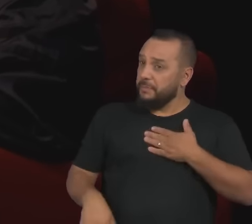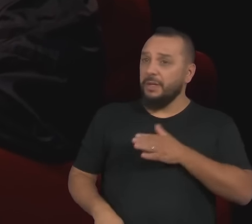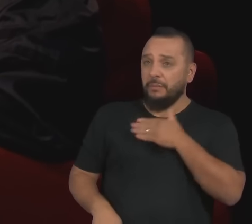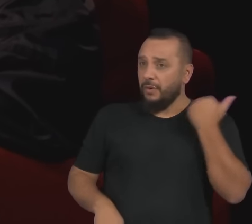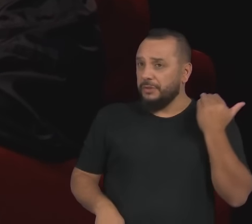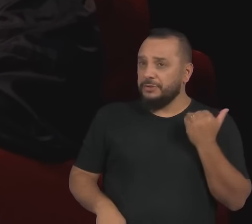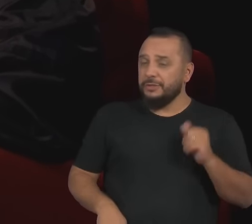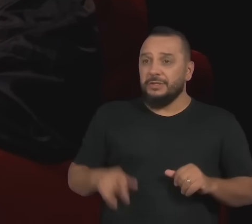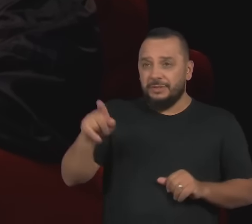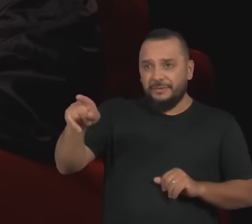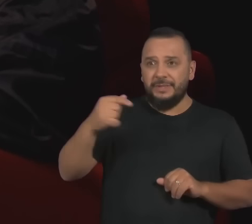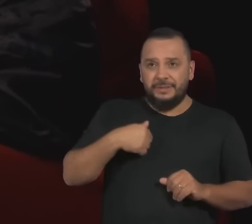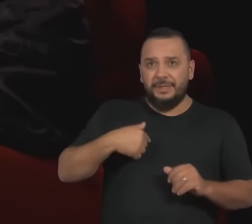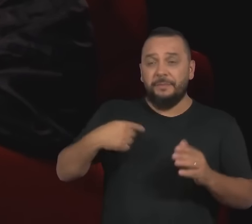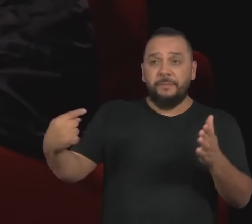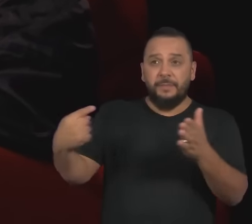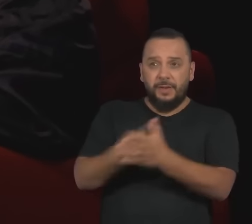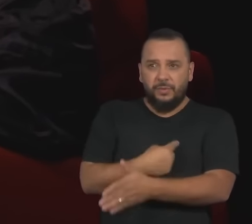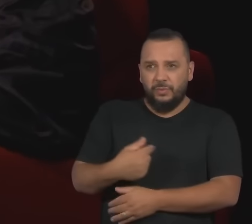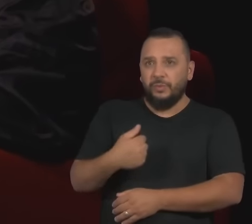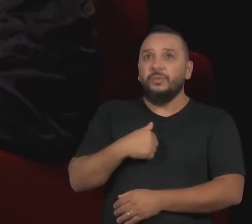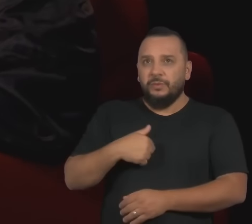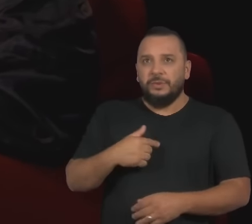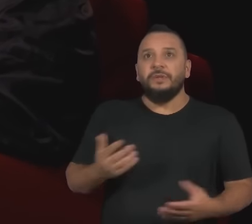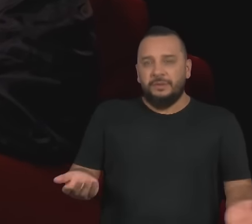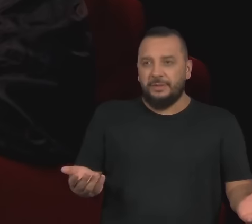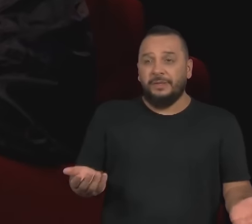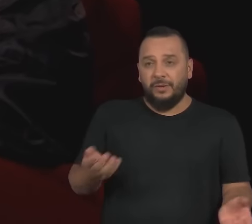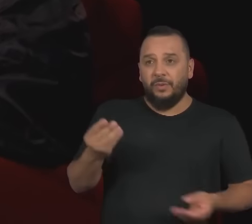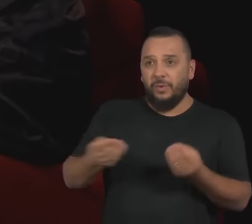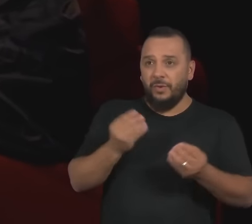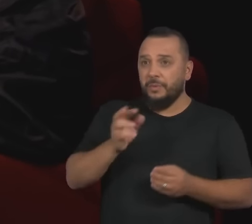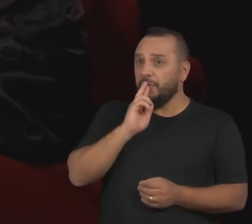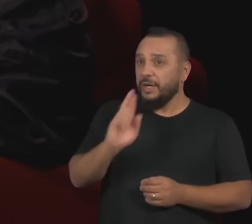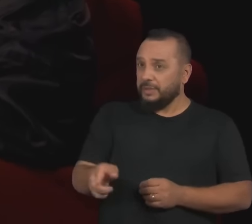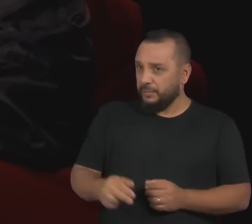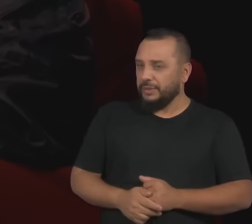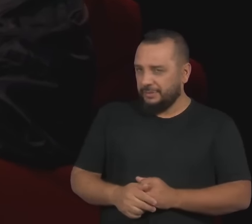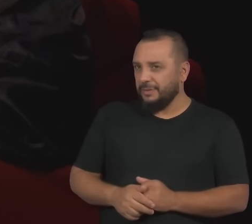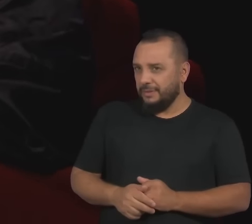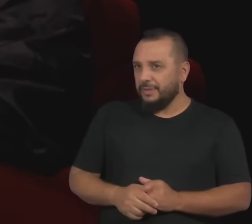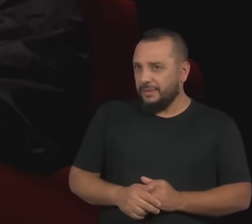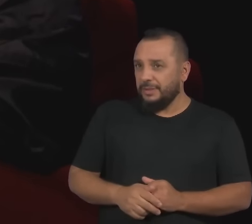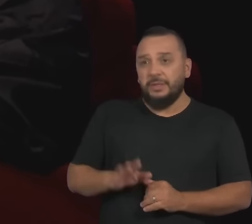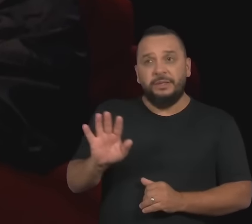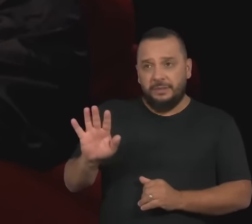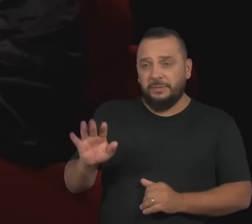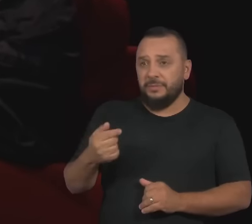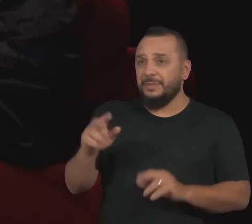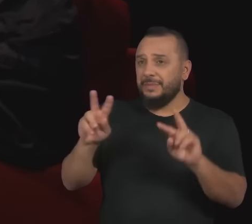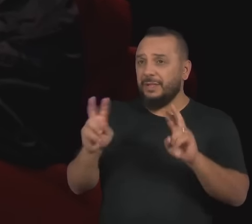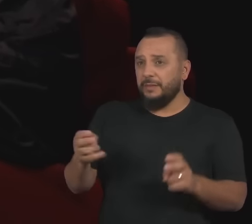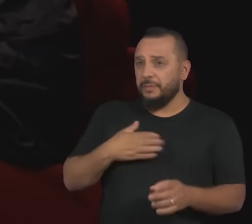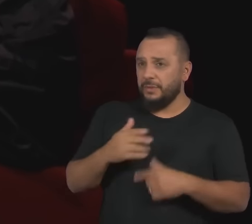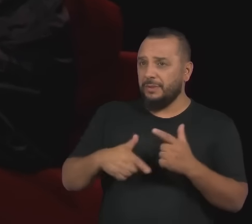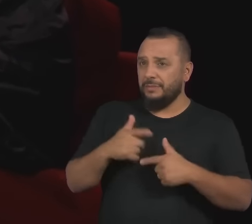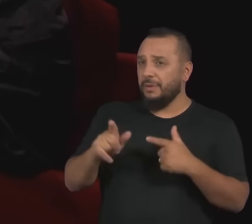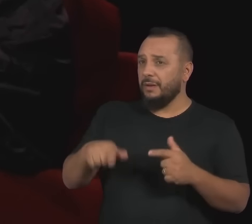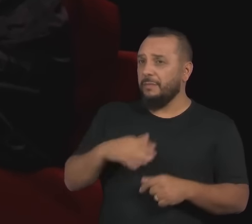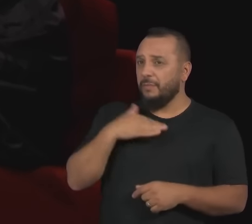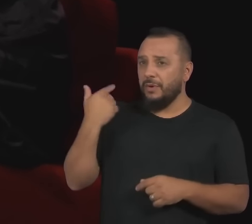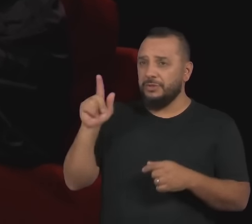a fatídica pergunta, eu já sei como é que eu vou responder a tua fatídica pergunta. O grande tema do meu trabalho é a